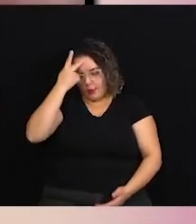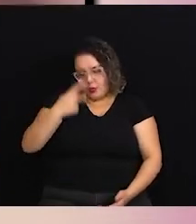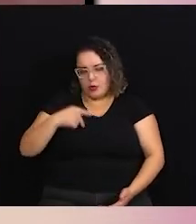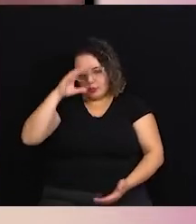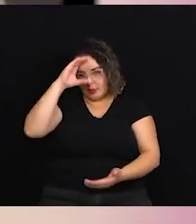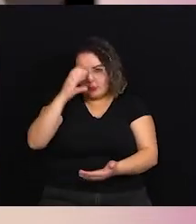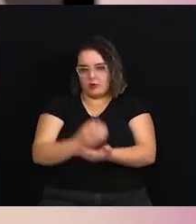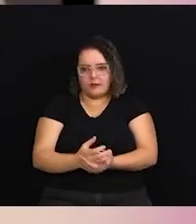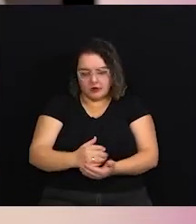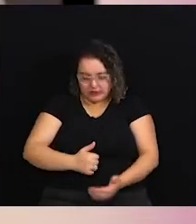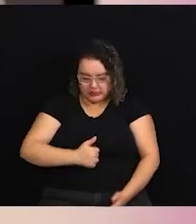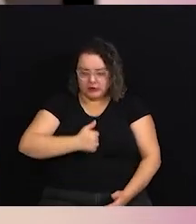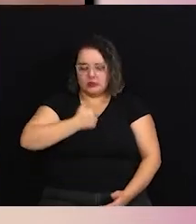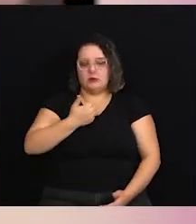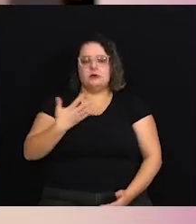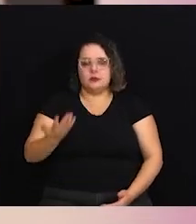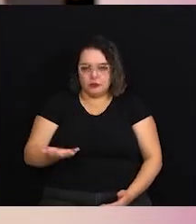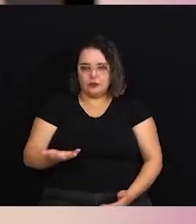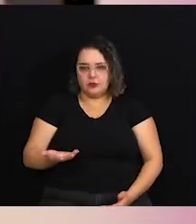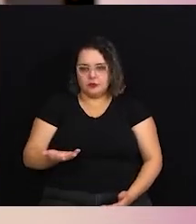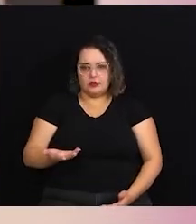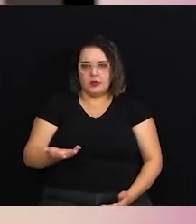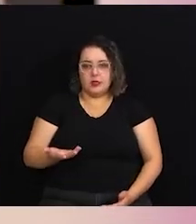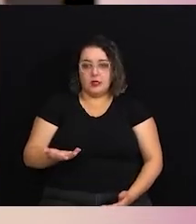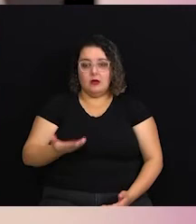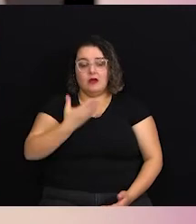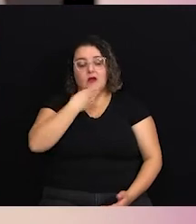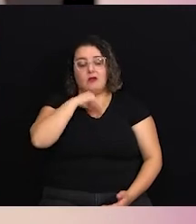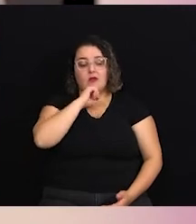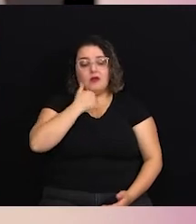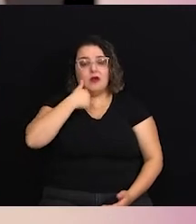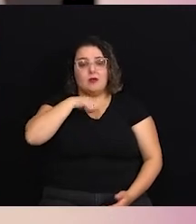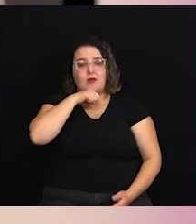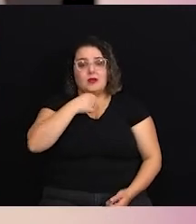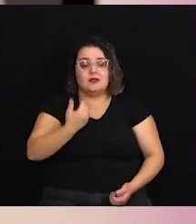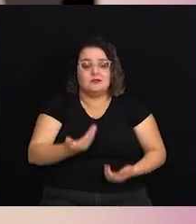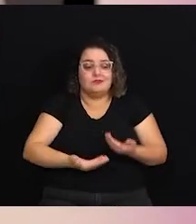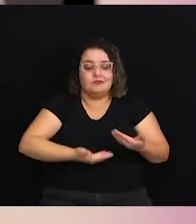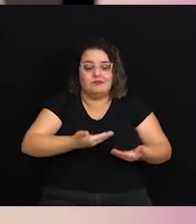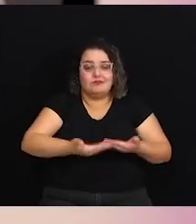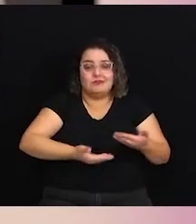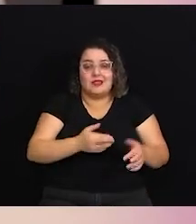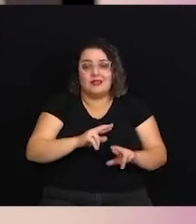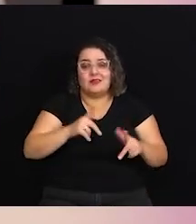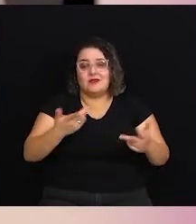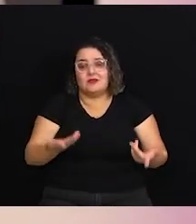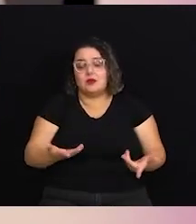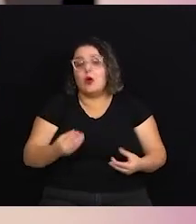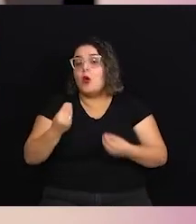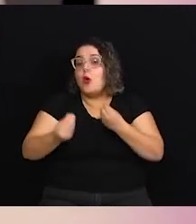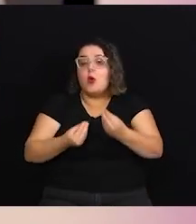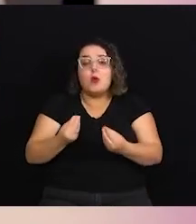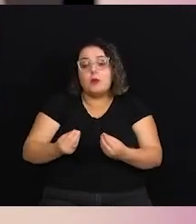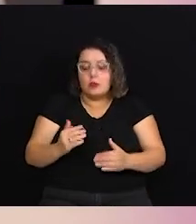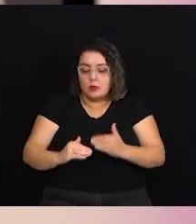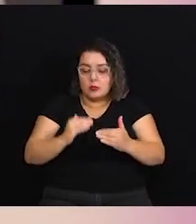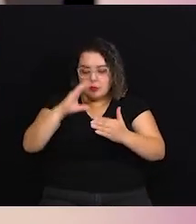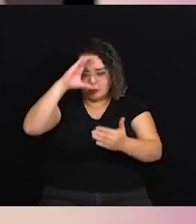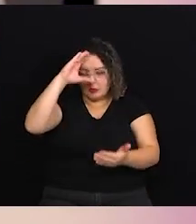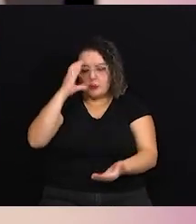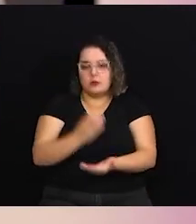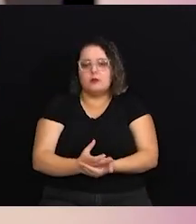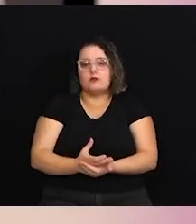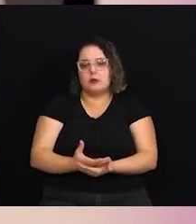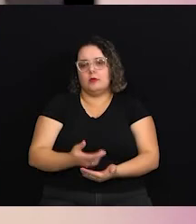que consiga com café com leite né então não atribui tá é essa então como é que a gente vai curtir a nossa autoconfiança se não